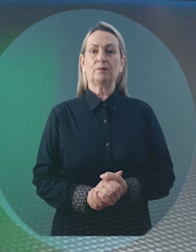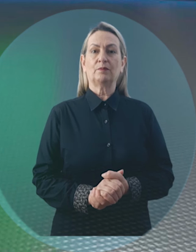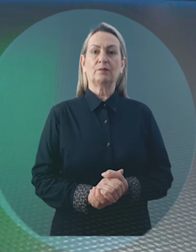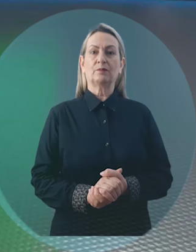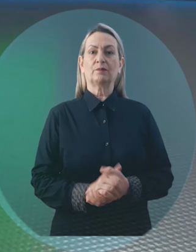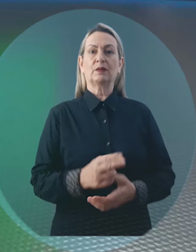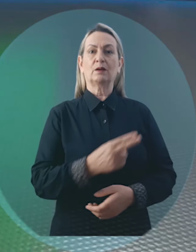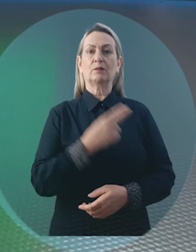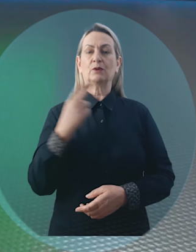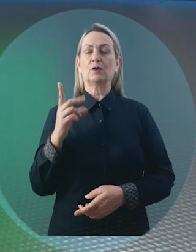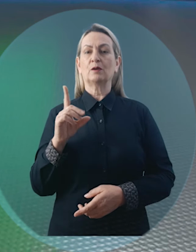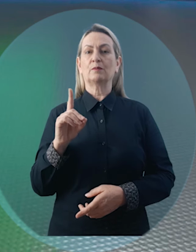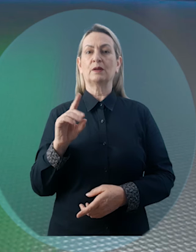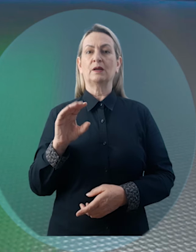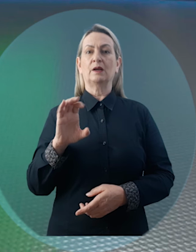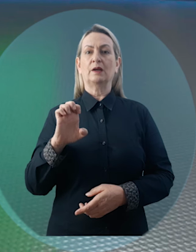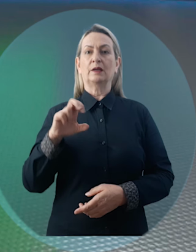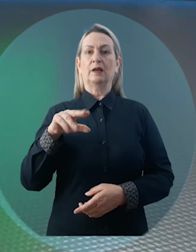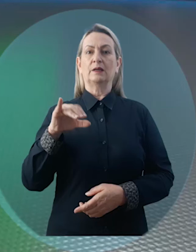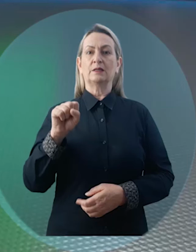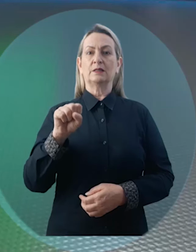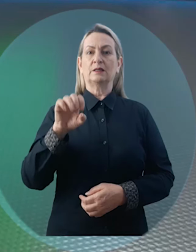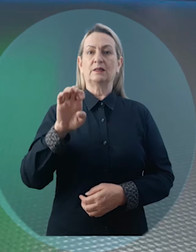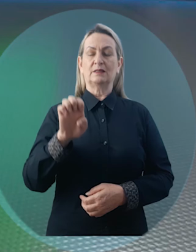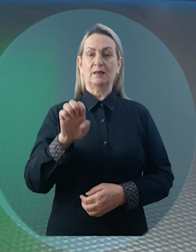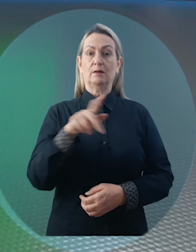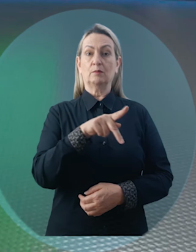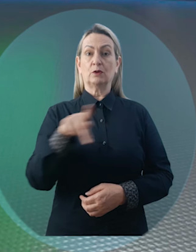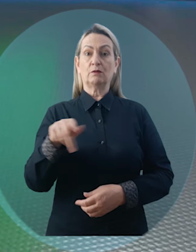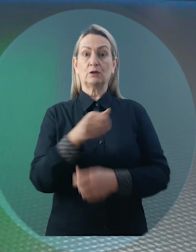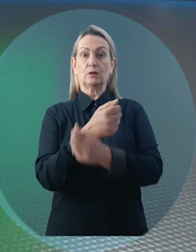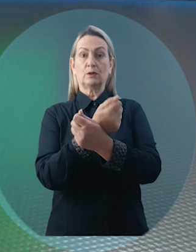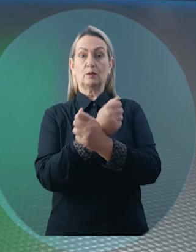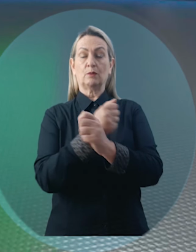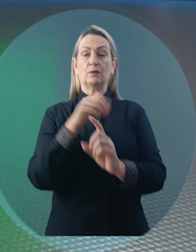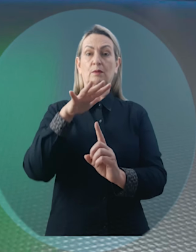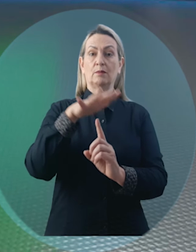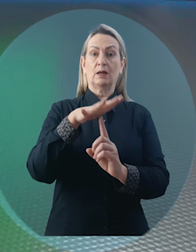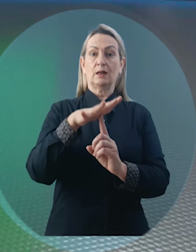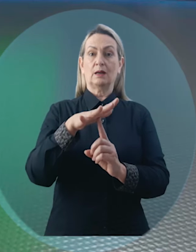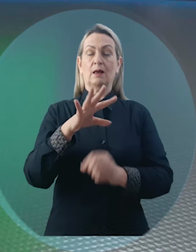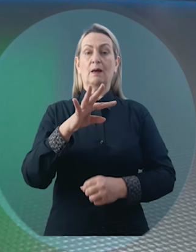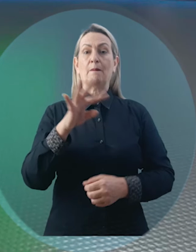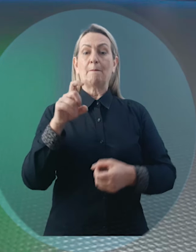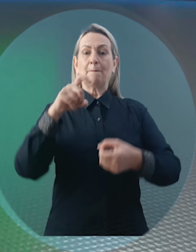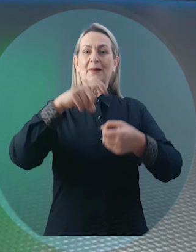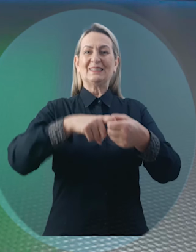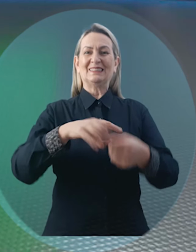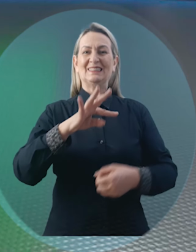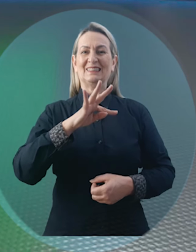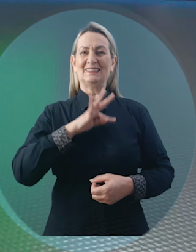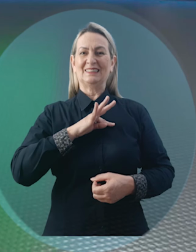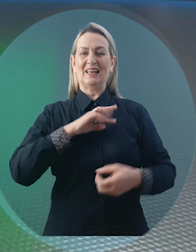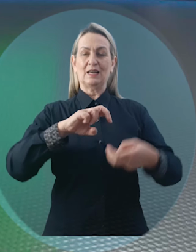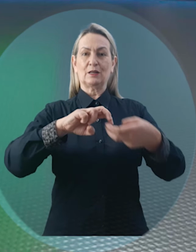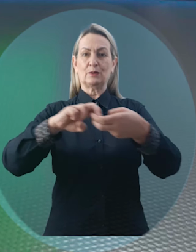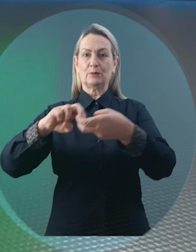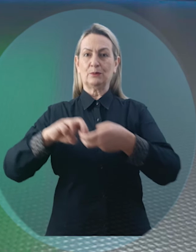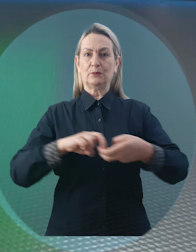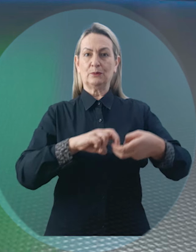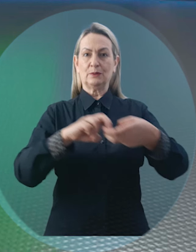Olá me chamo Denise Colin professora da PUC do Paraná parceira técnica do Unicef ao longo dessa edição